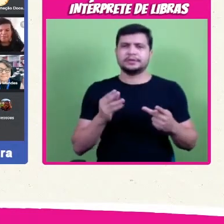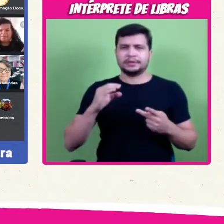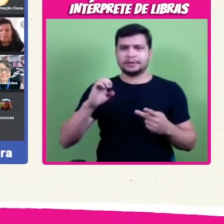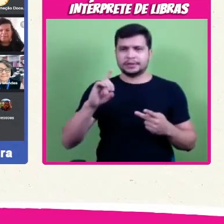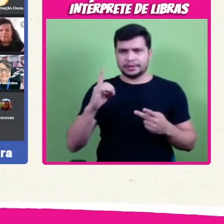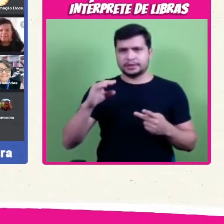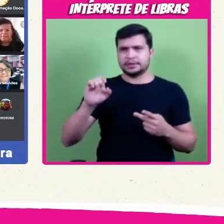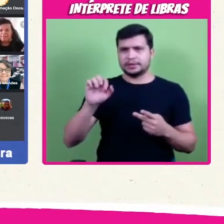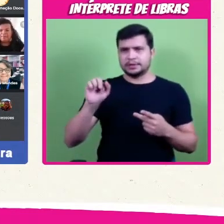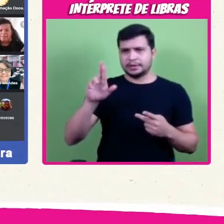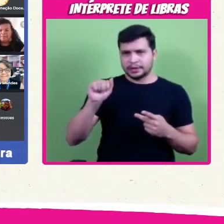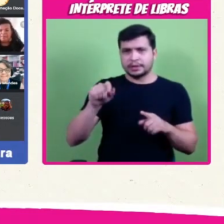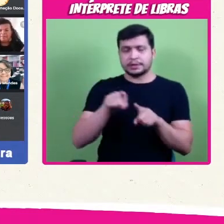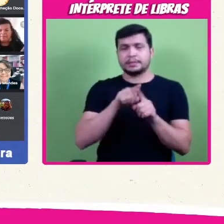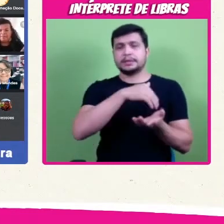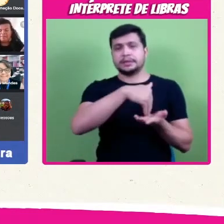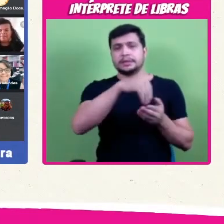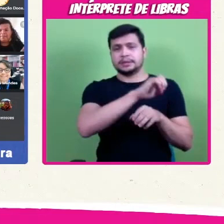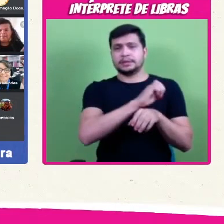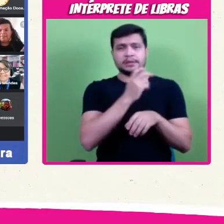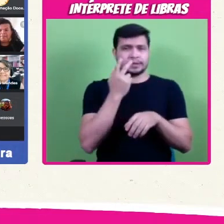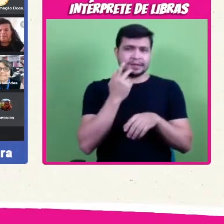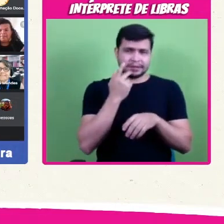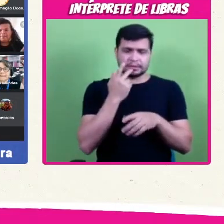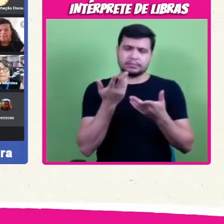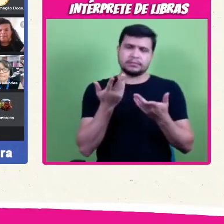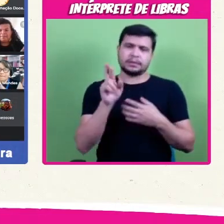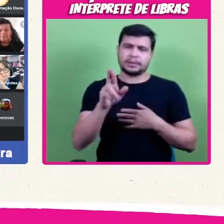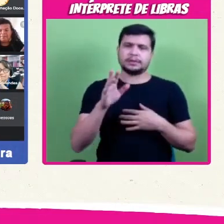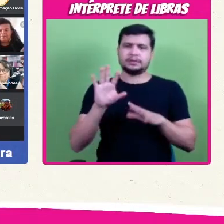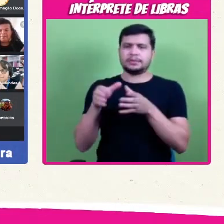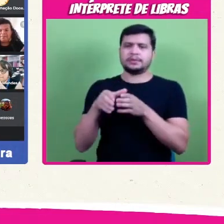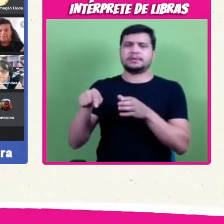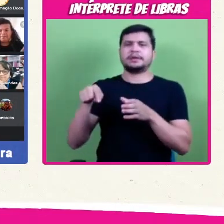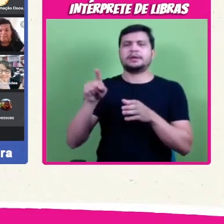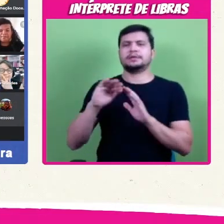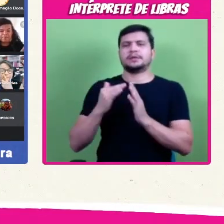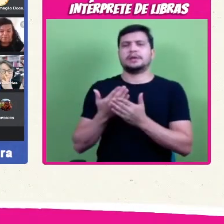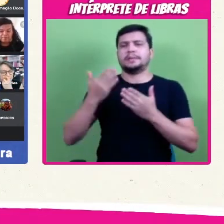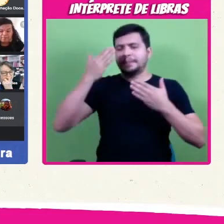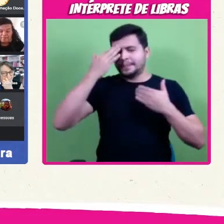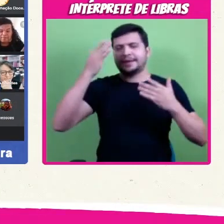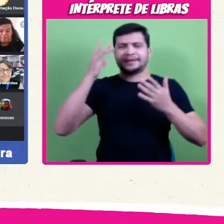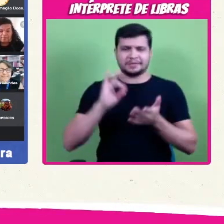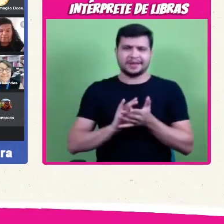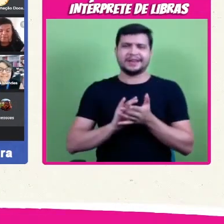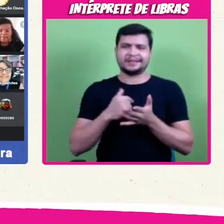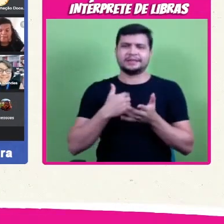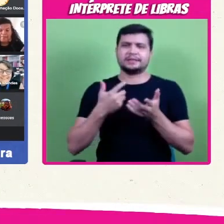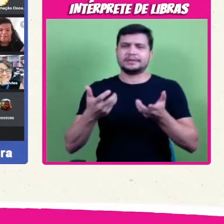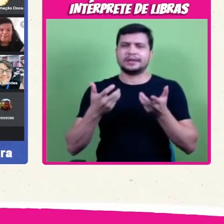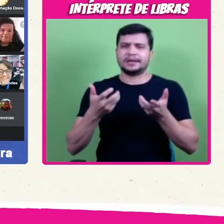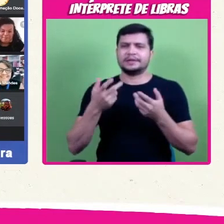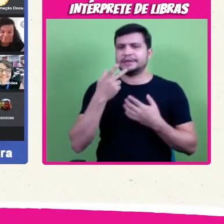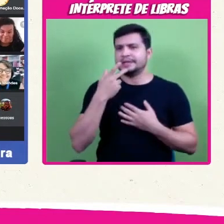Estadual de Educação. Em nome de toda a minha comunidade escolar, muitíssimo obrigado. Queria também ressaltar a presença da Dari